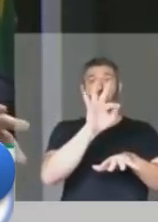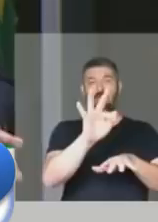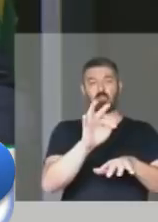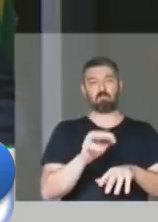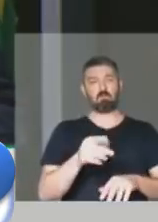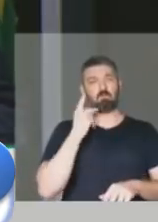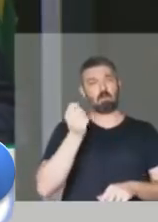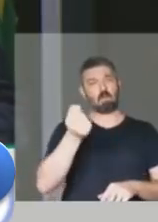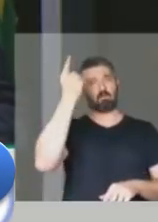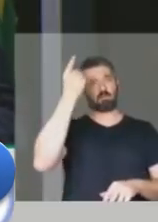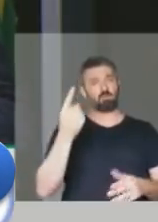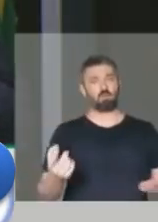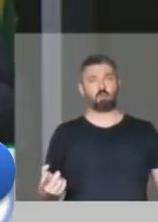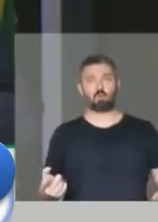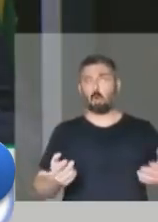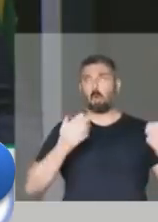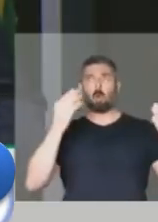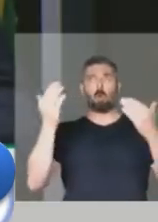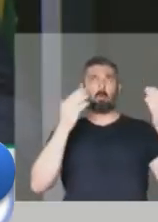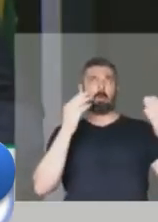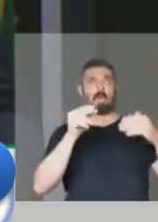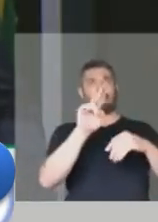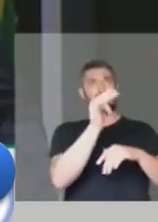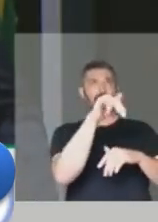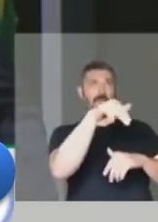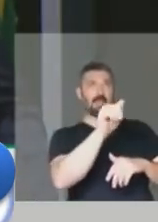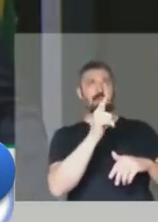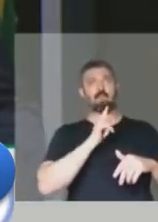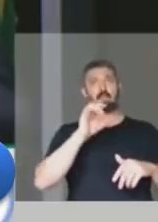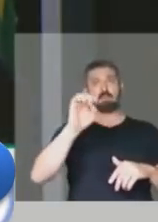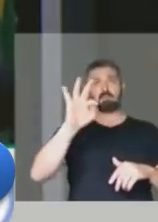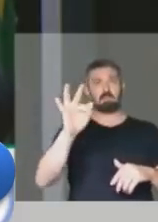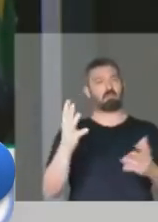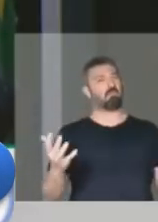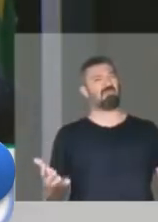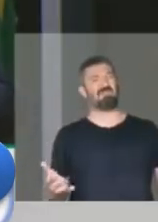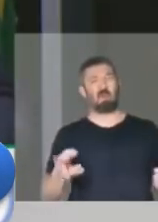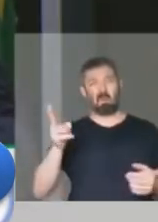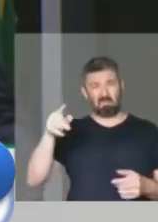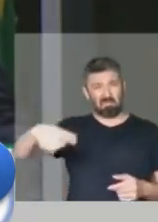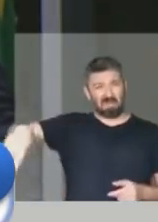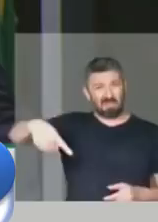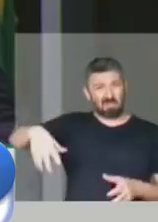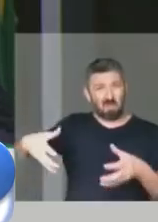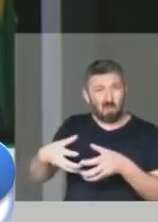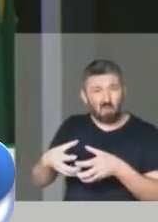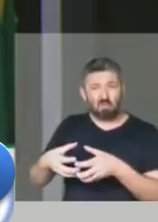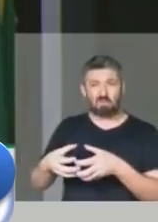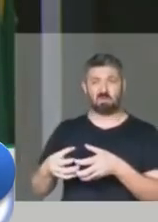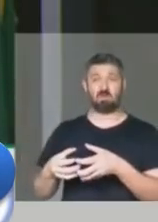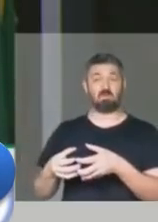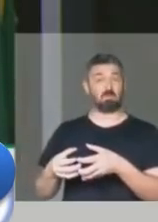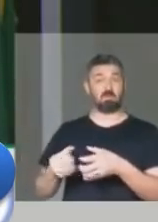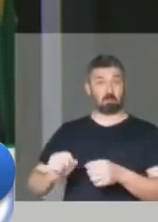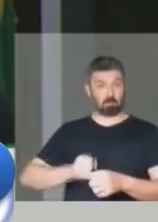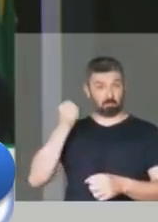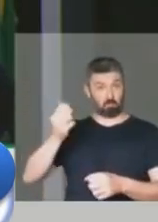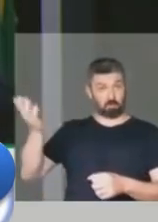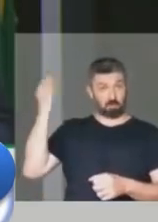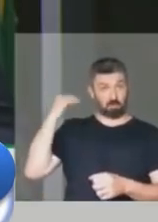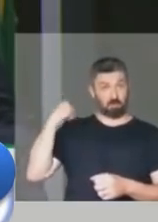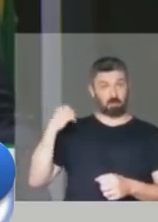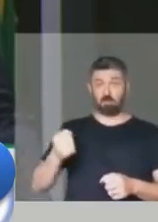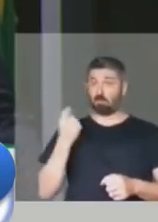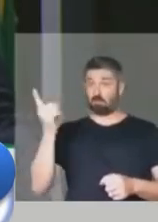um absurdo comparar o STF com hienas. Esses mesmos não se indignaram, não